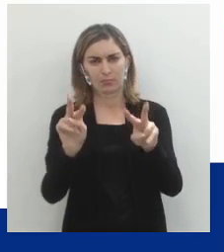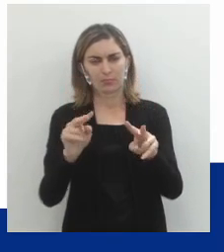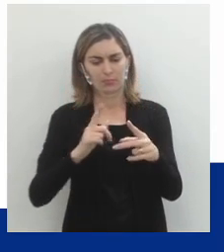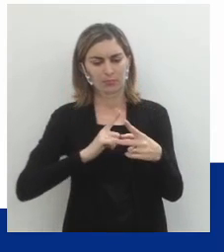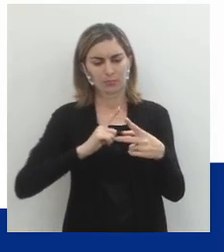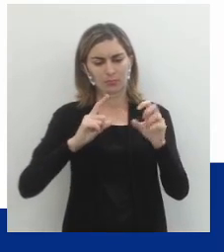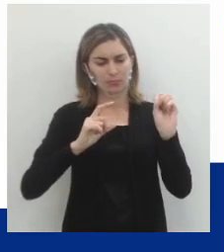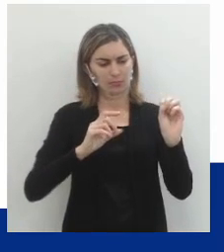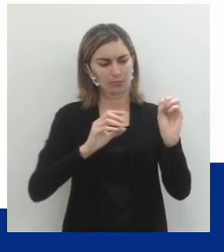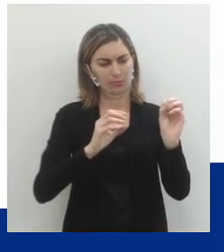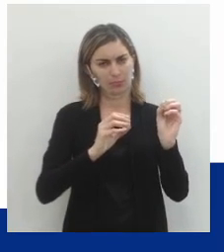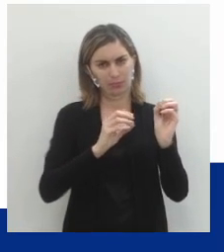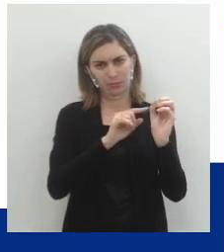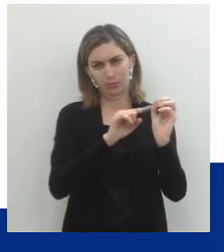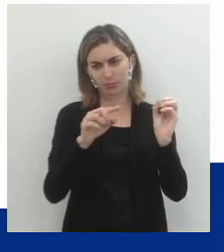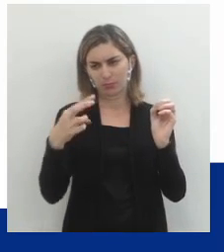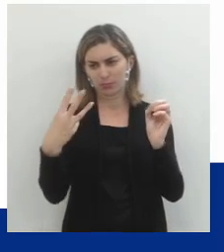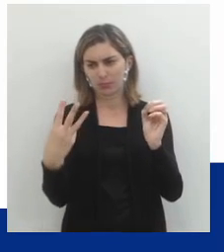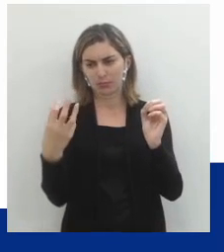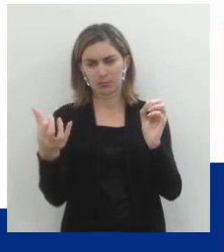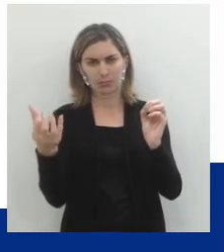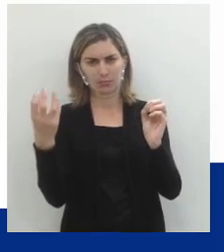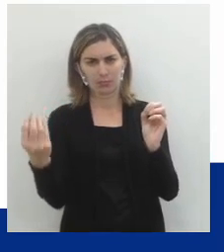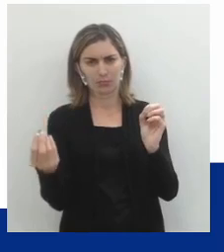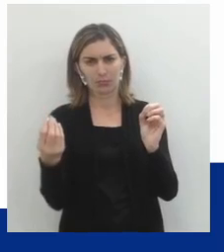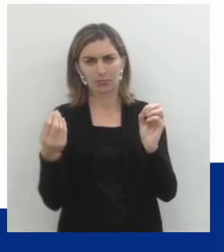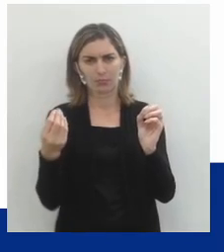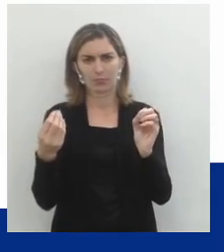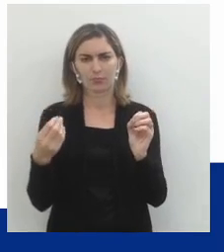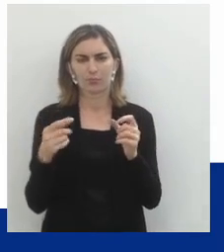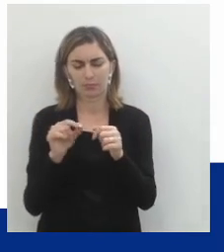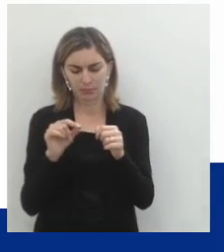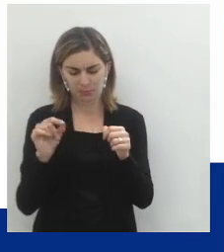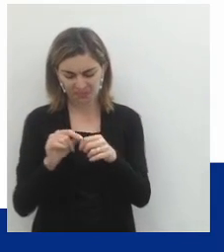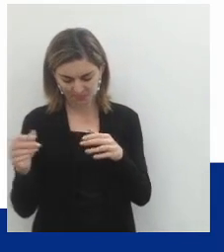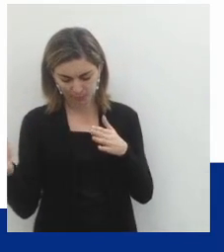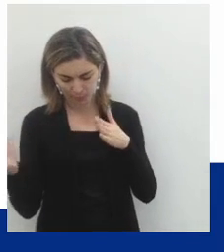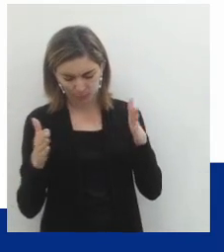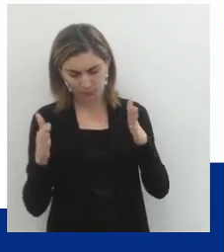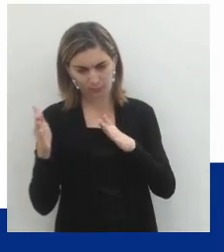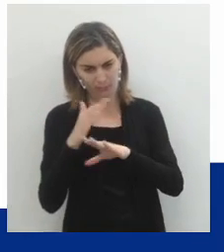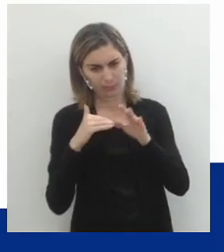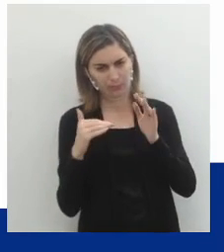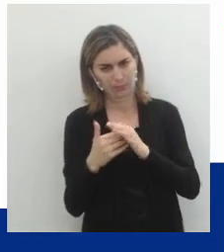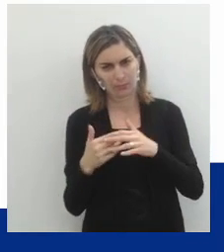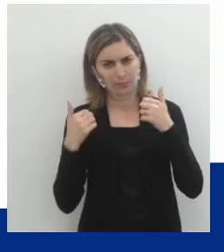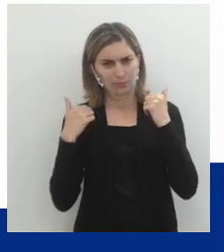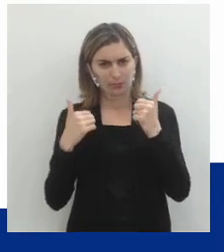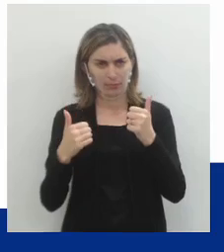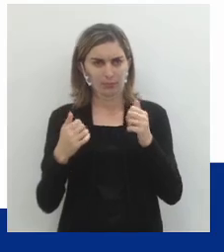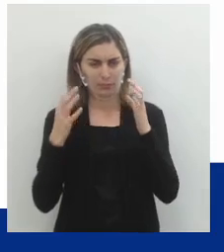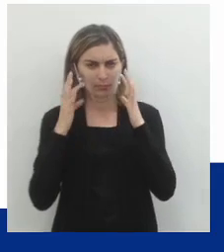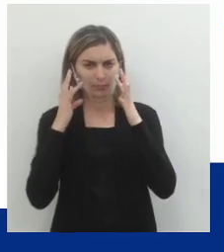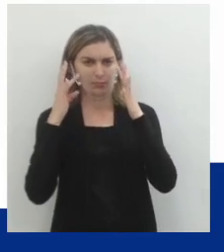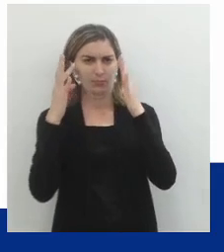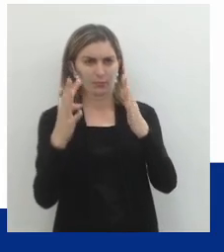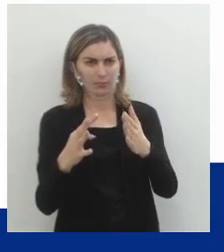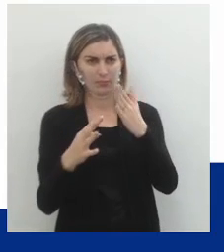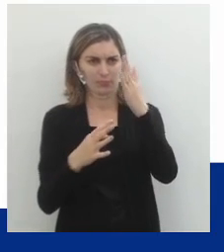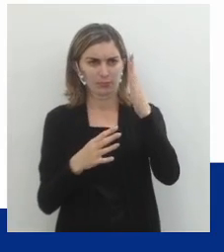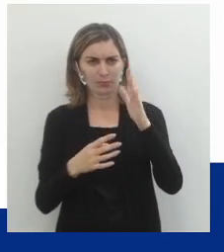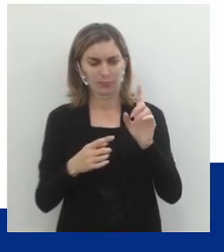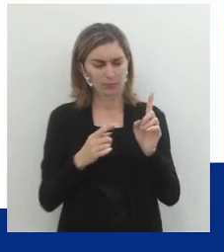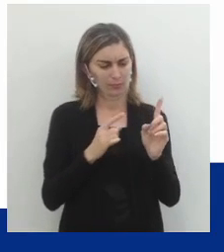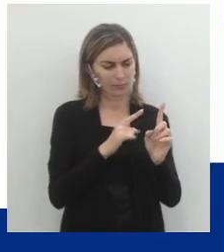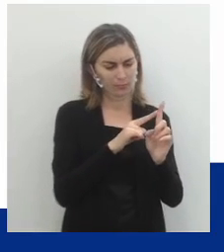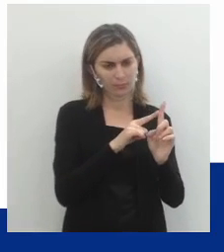tenho de 0 a 360 graus, a senoide fazendo um período inteiro, beleza? Preste atenção nesse